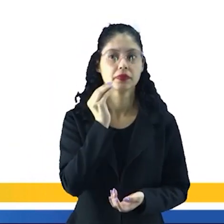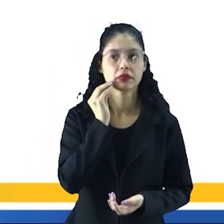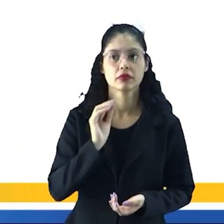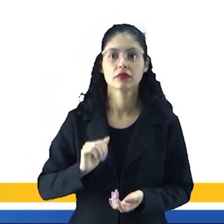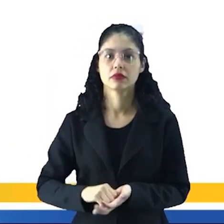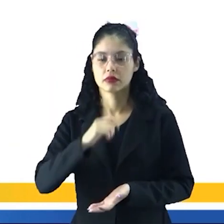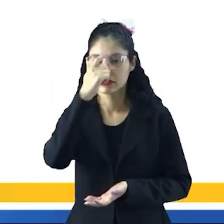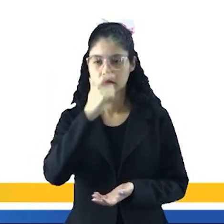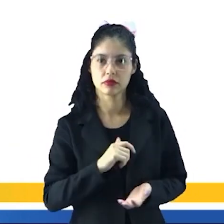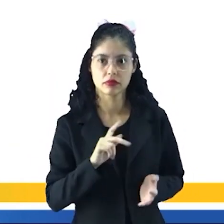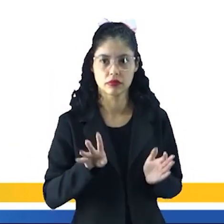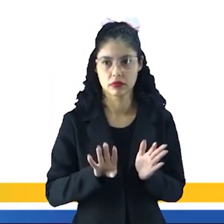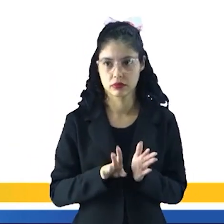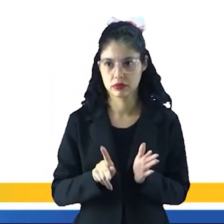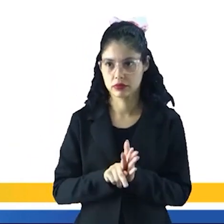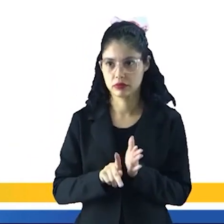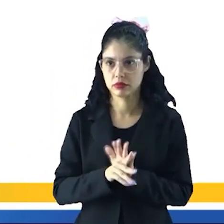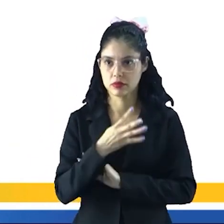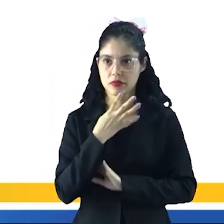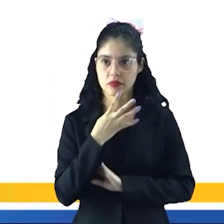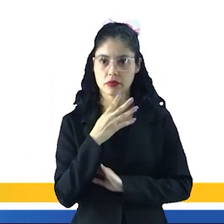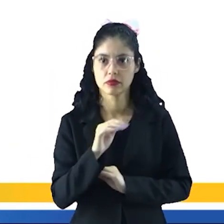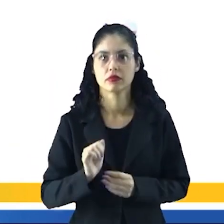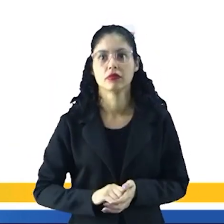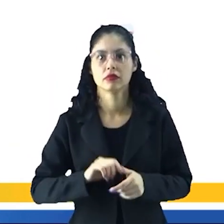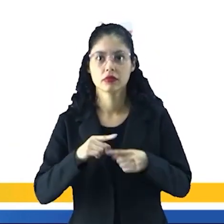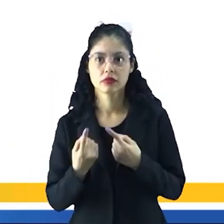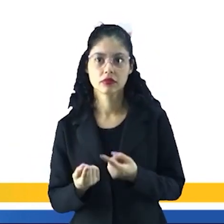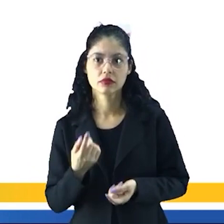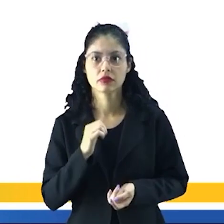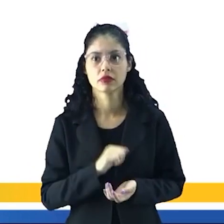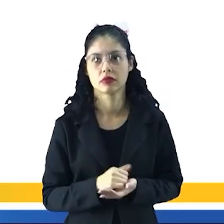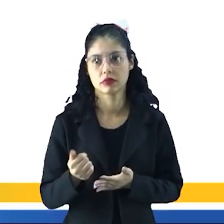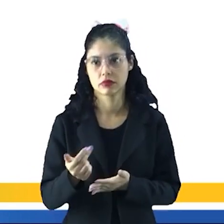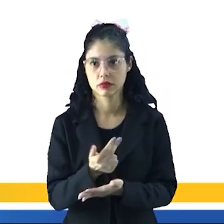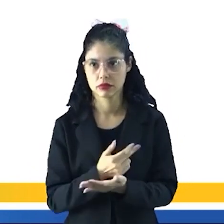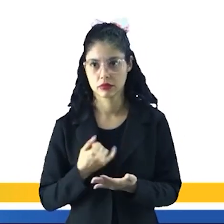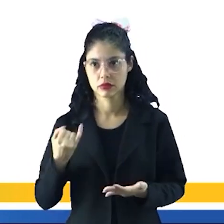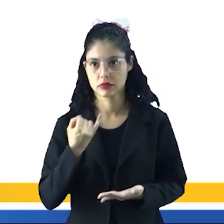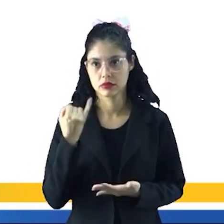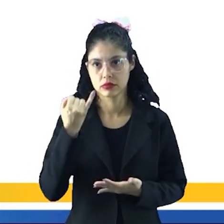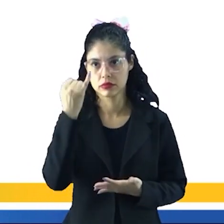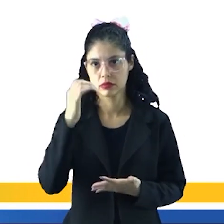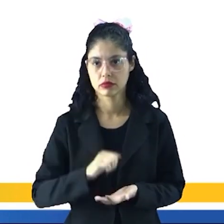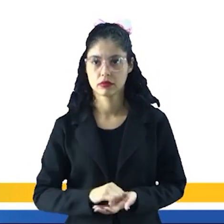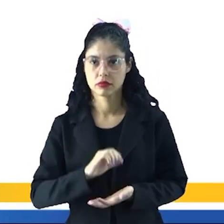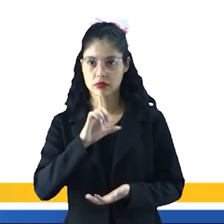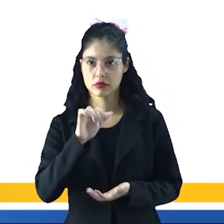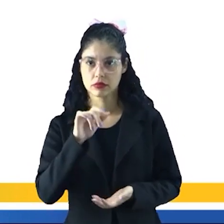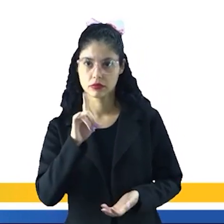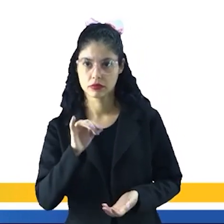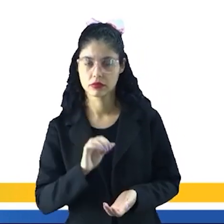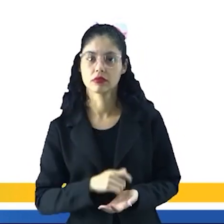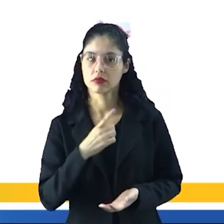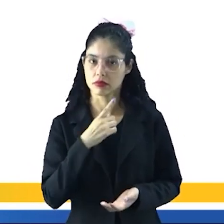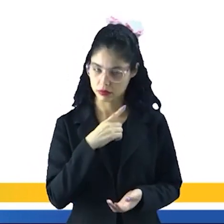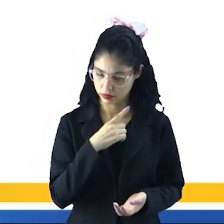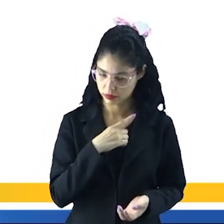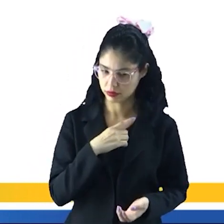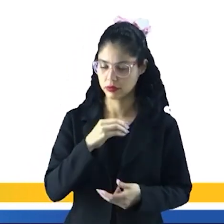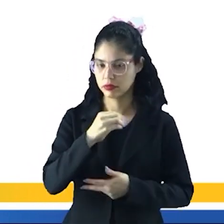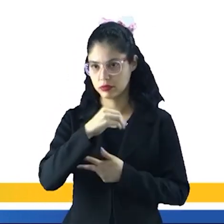se autoconhecer. Temos mais um artista, esse é Cildo Meirelles, importantíssimo, volte e meia cai no